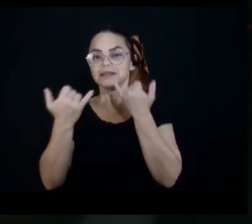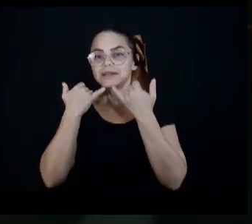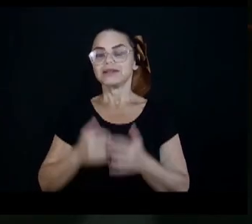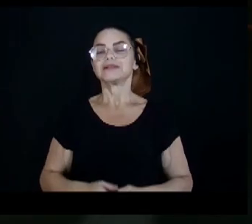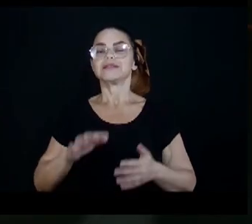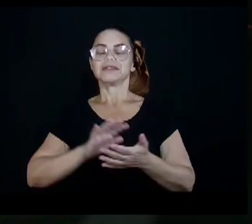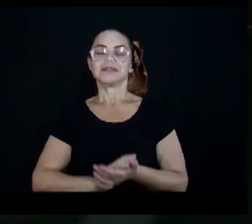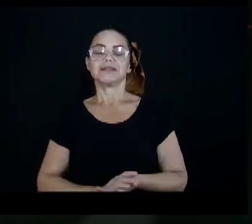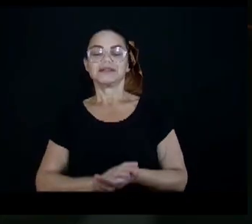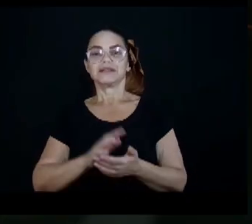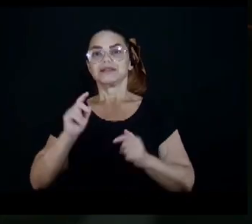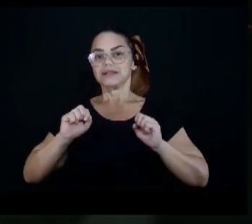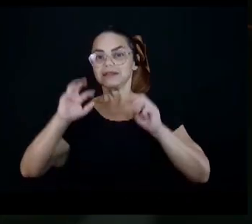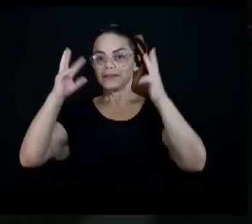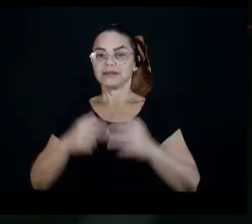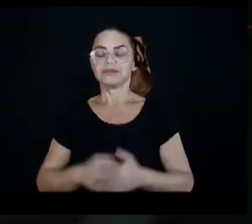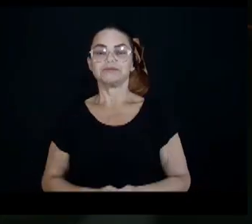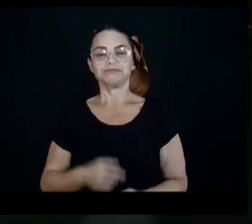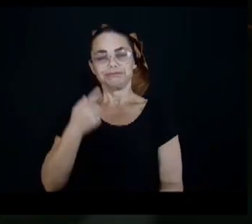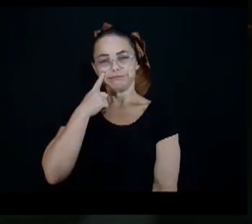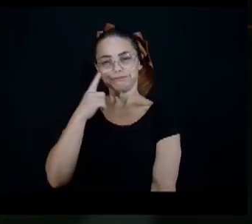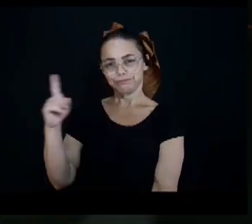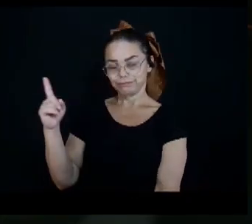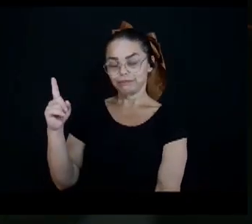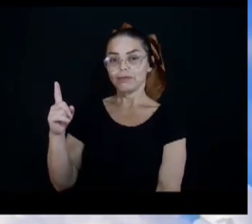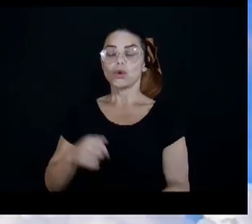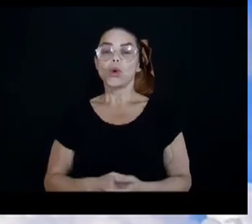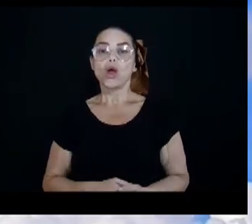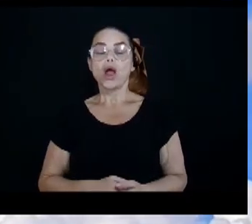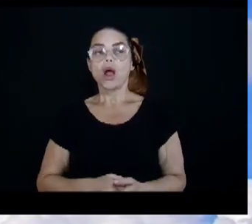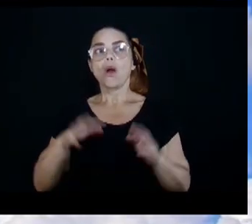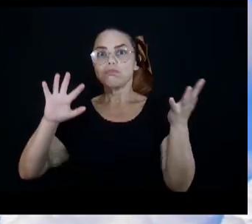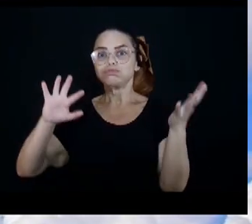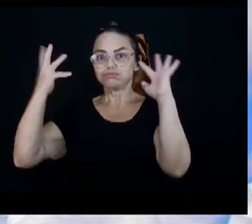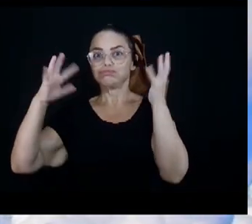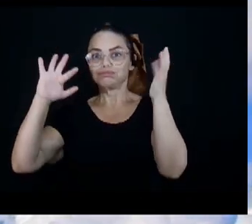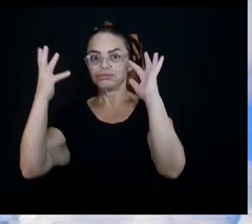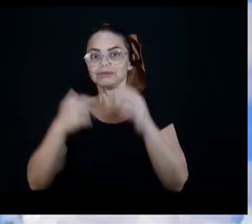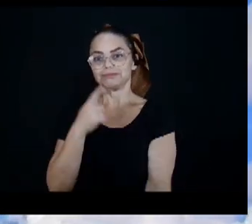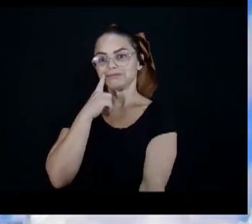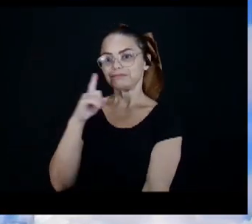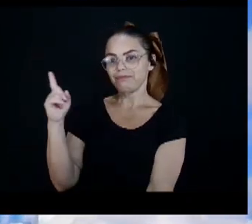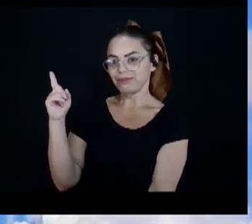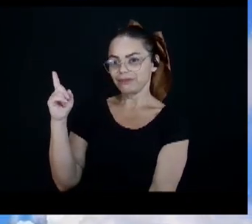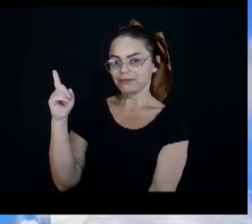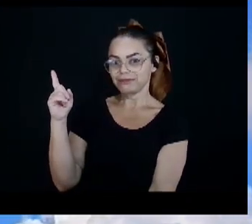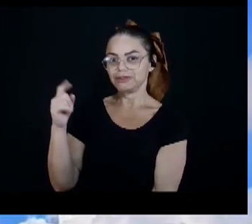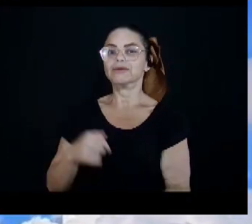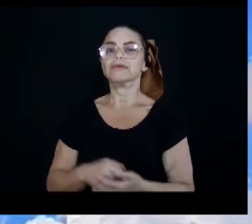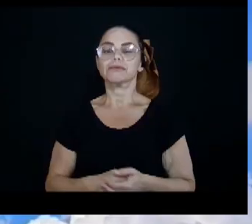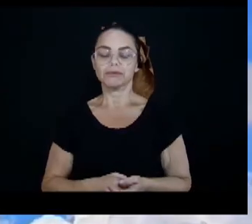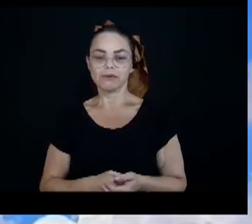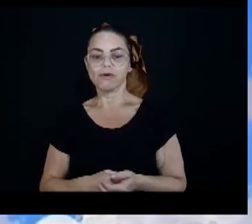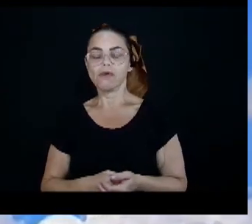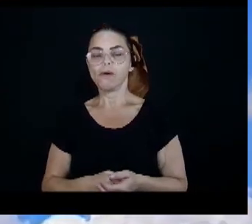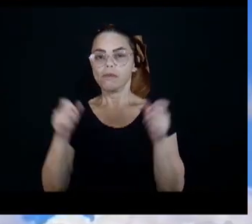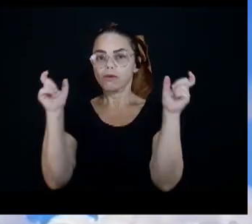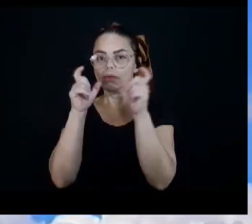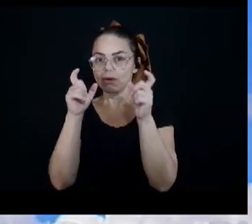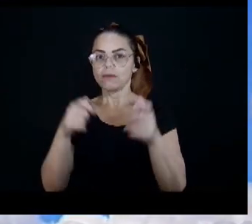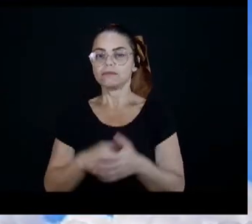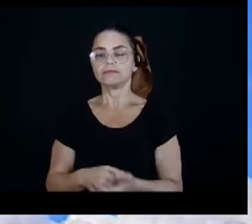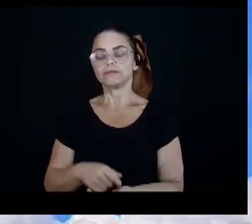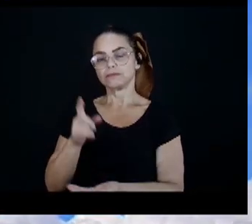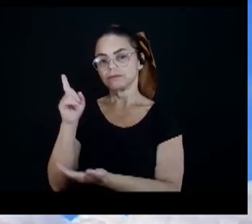previsão do tempo para a cidade de Campinas. Nossa metrópole recebeu ontem, um alerta do IMET.